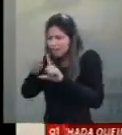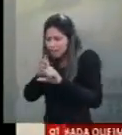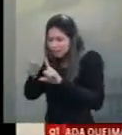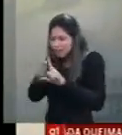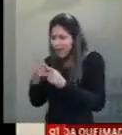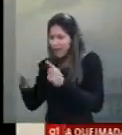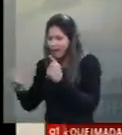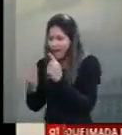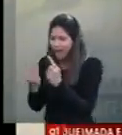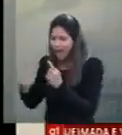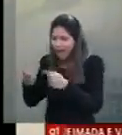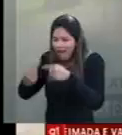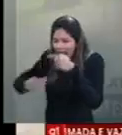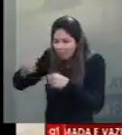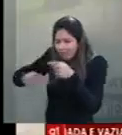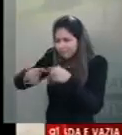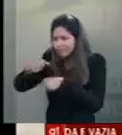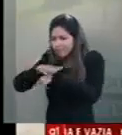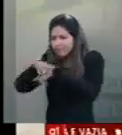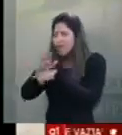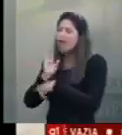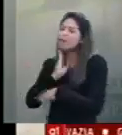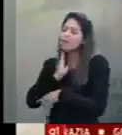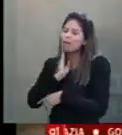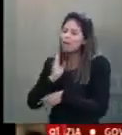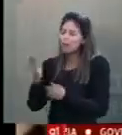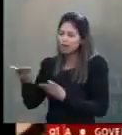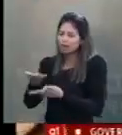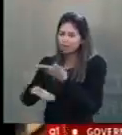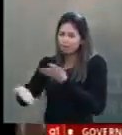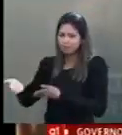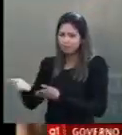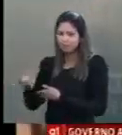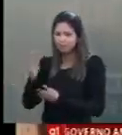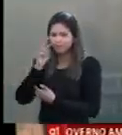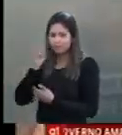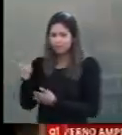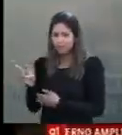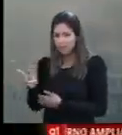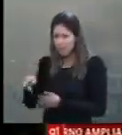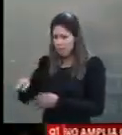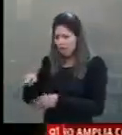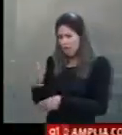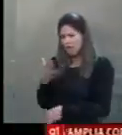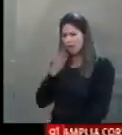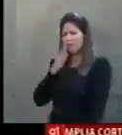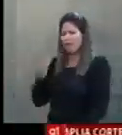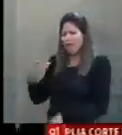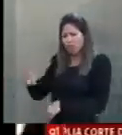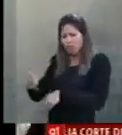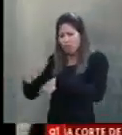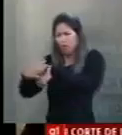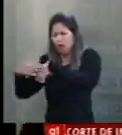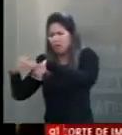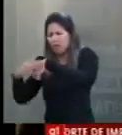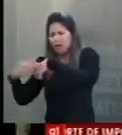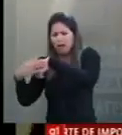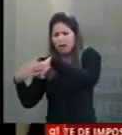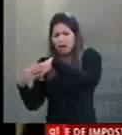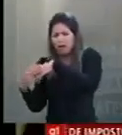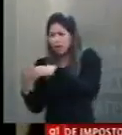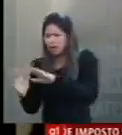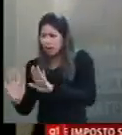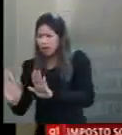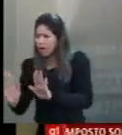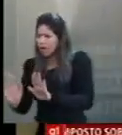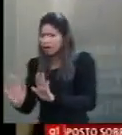dona Madalena Santiago Silva. Eu fico com receio de pegar na sua mão branca. Mas por que